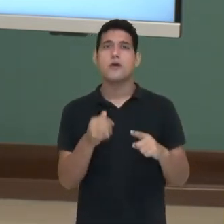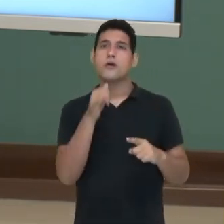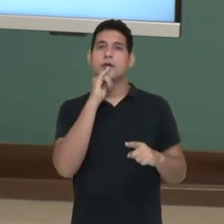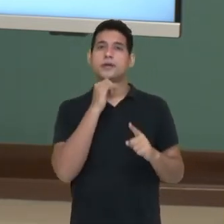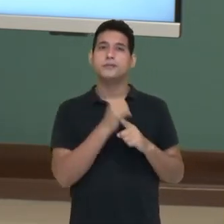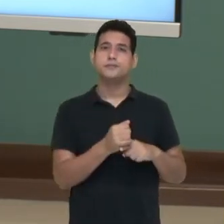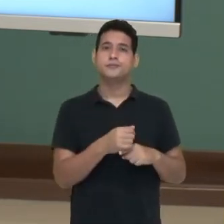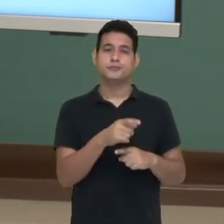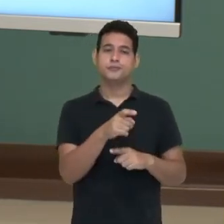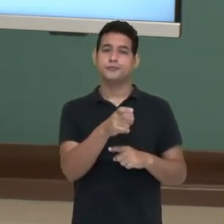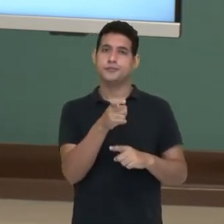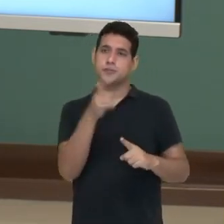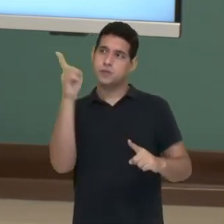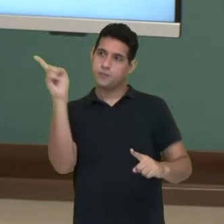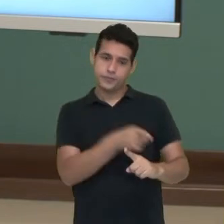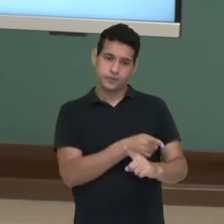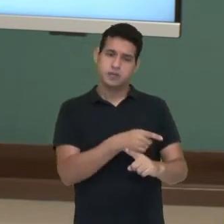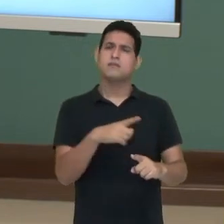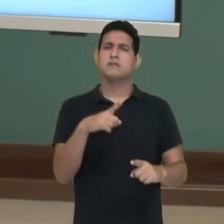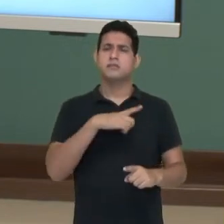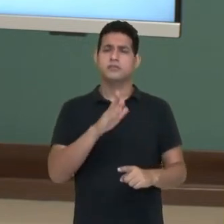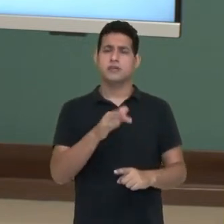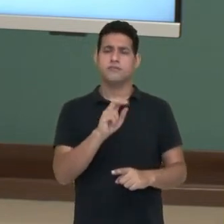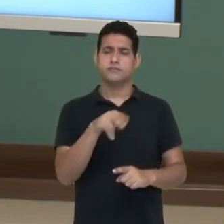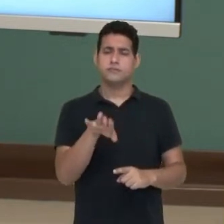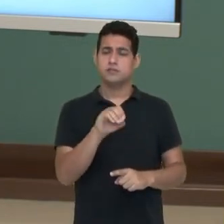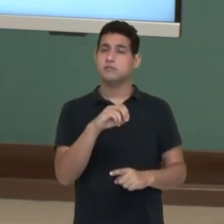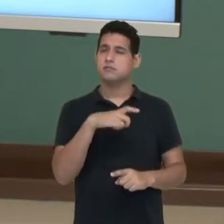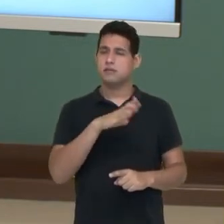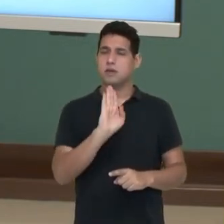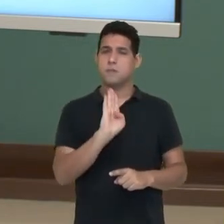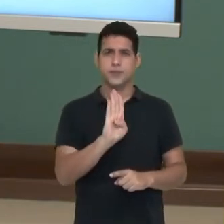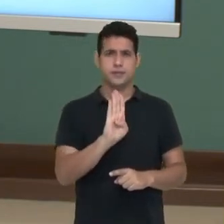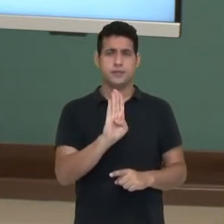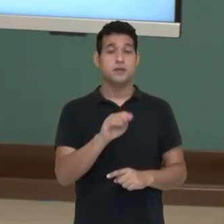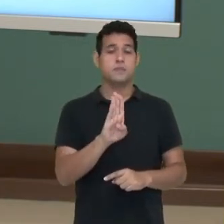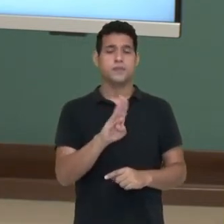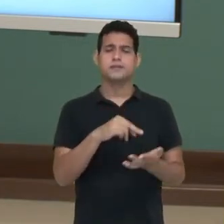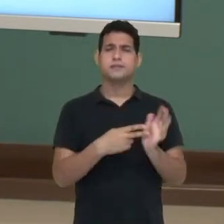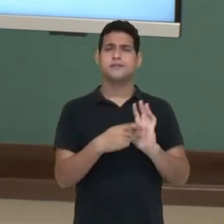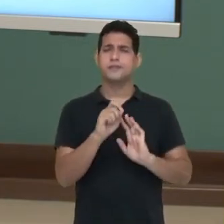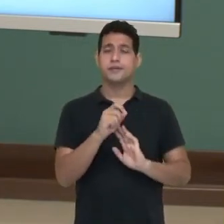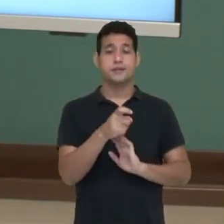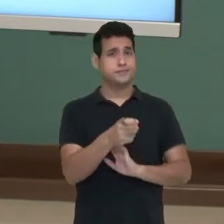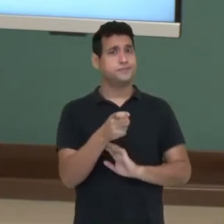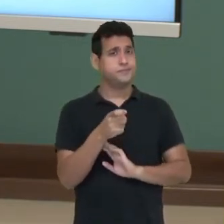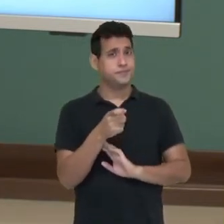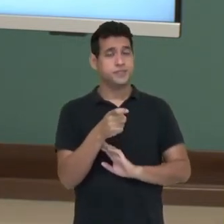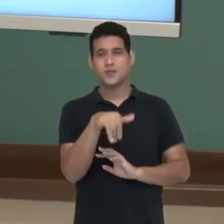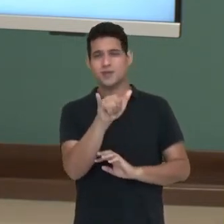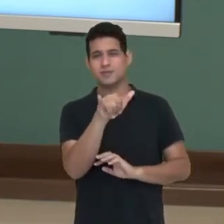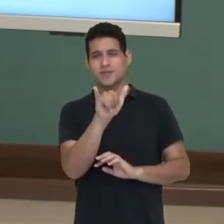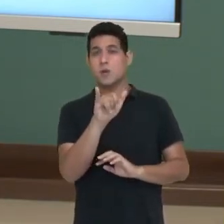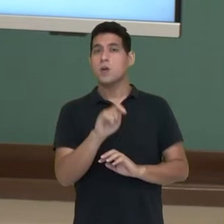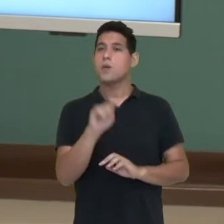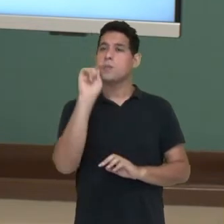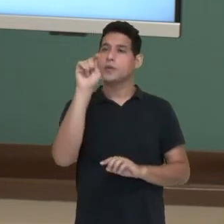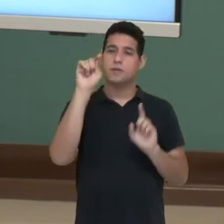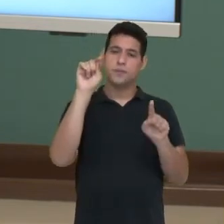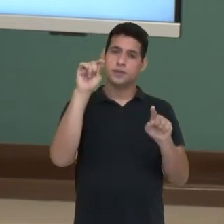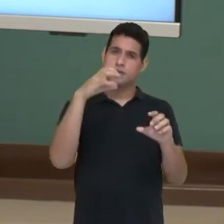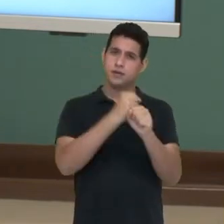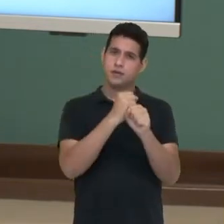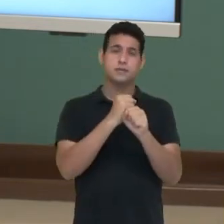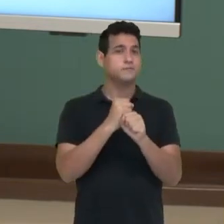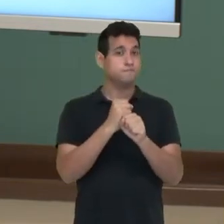eixo x. Você tem a função, então você tem o b. O b é onde corta no eixo y. Marca o pontinho lá, marca o outro